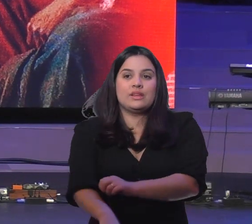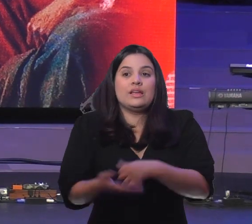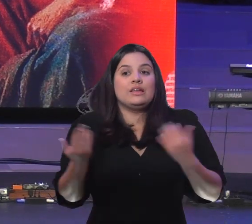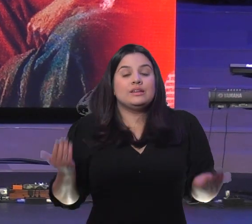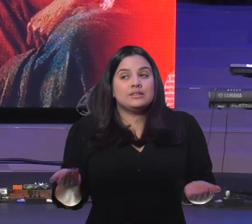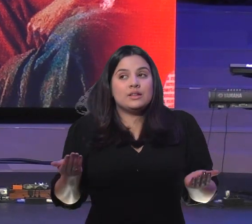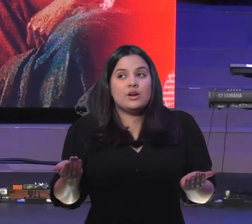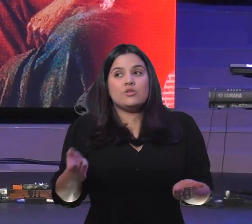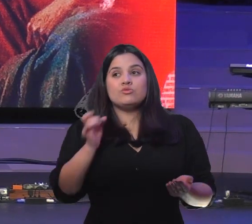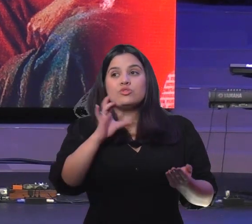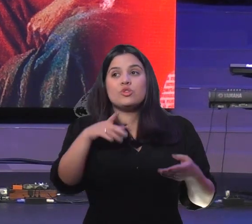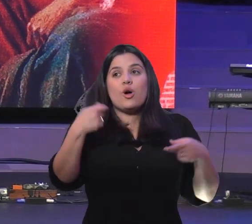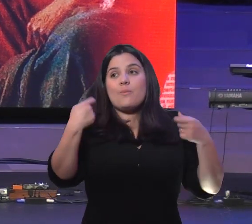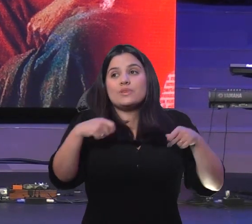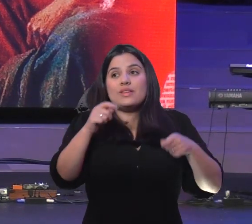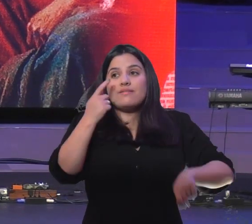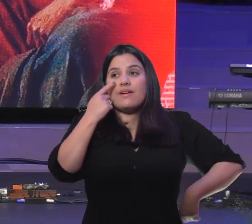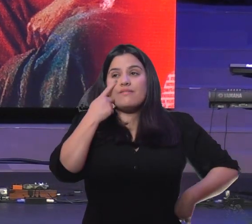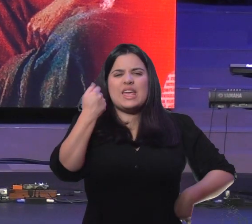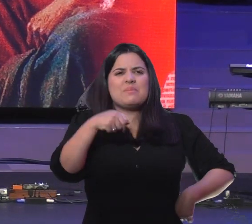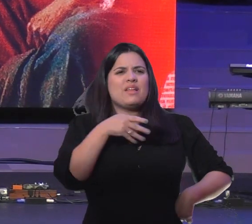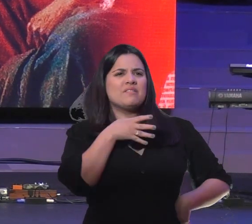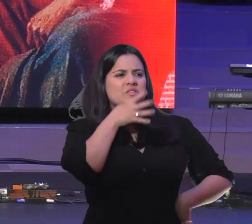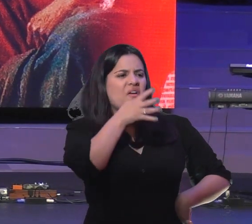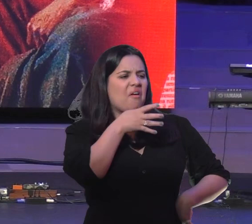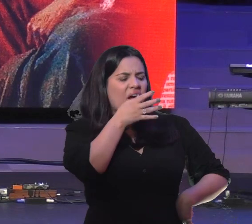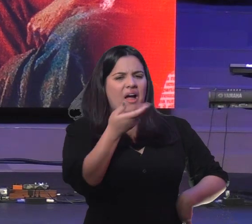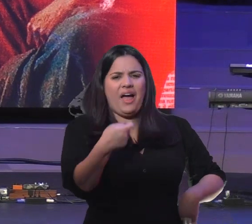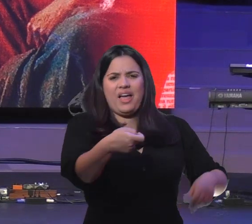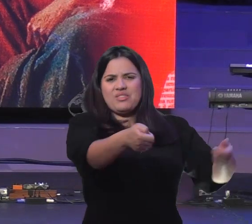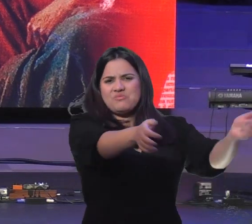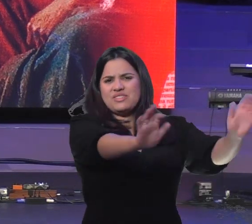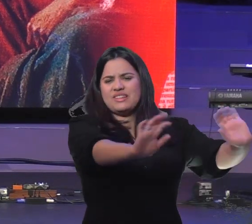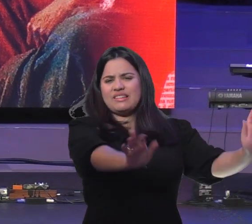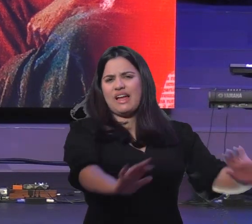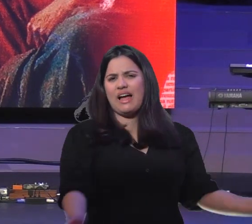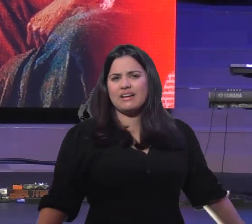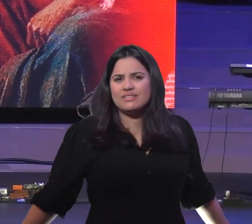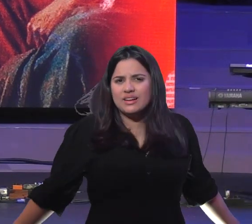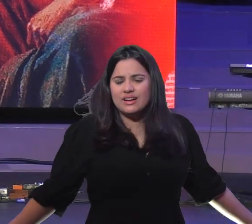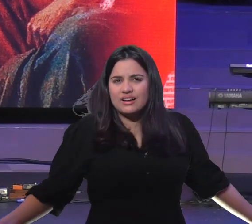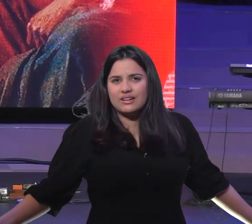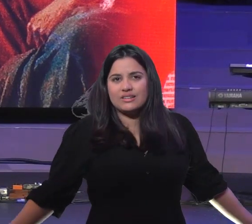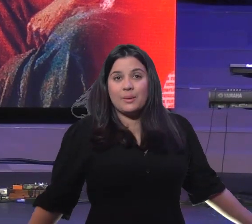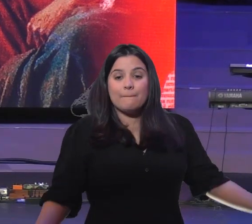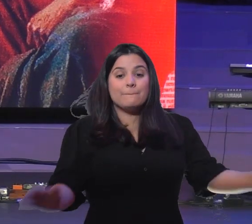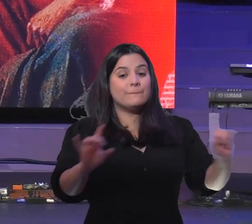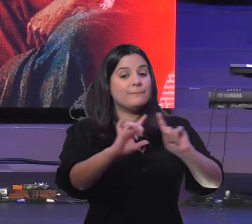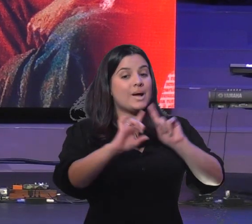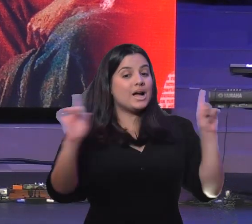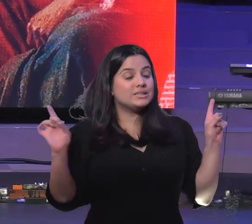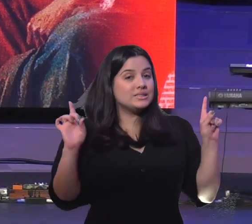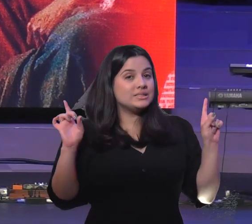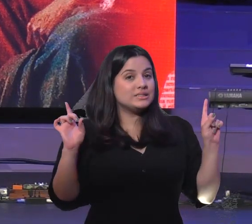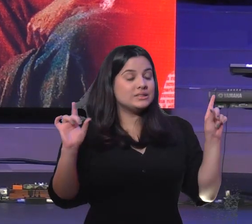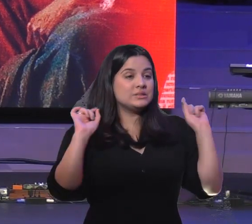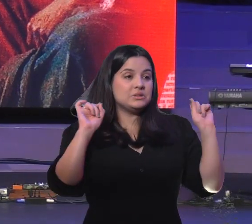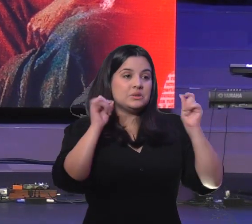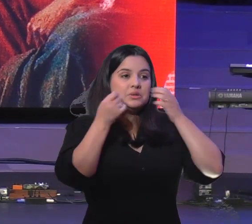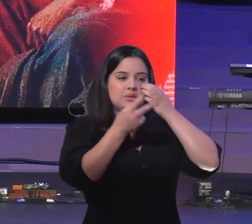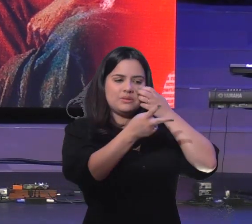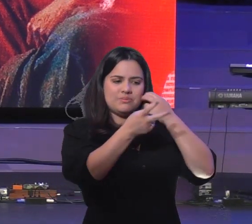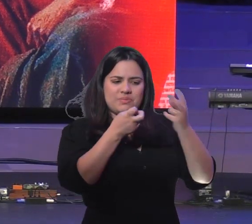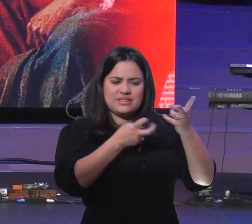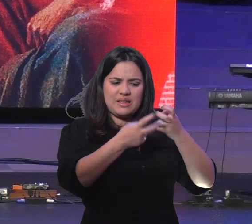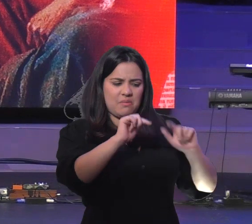que ver, eles não tinham que julgar se eles iam entrar ou não. Só que, quando eles viram esses desafios,